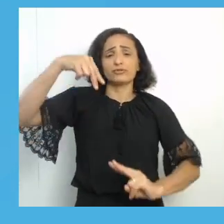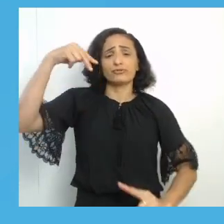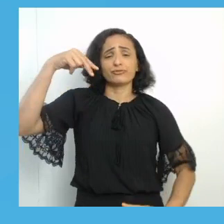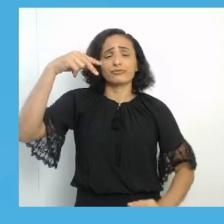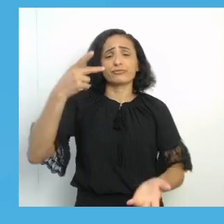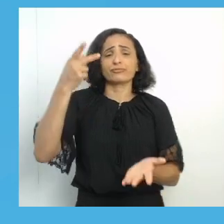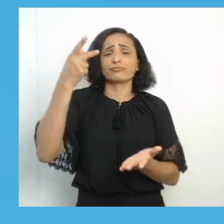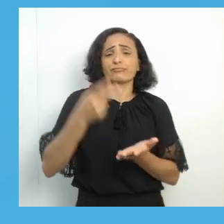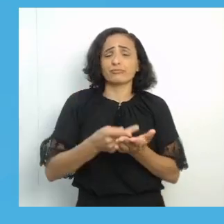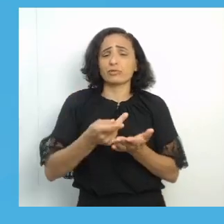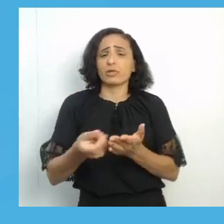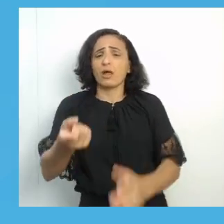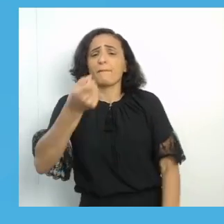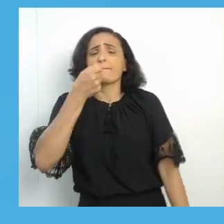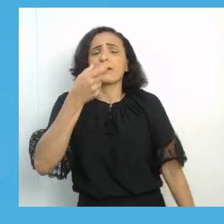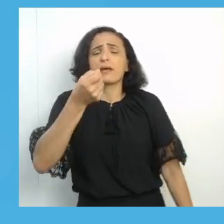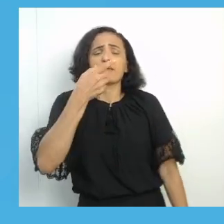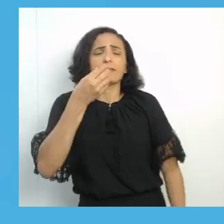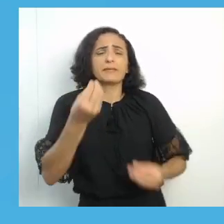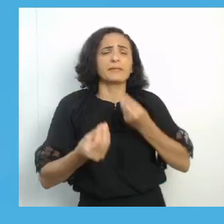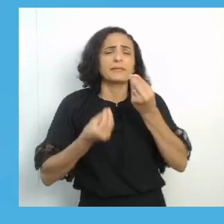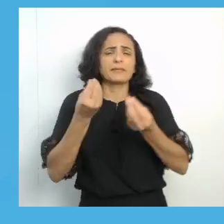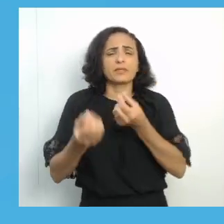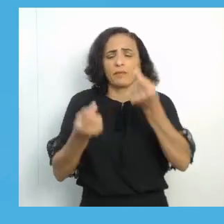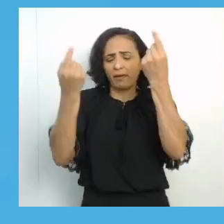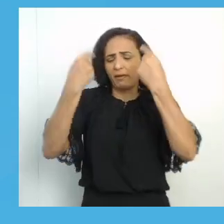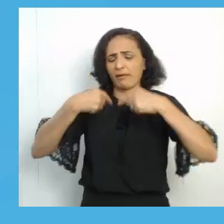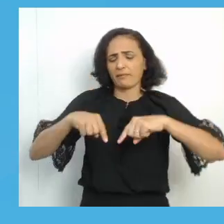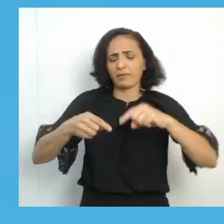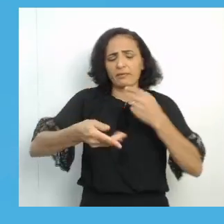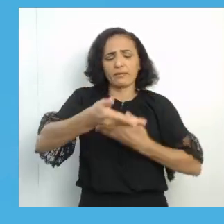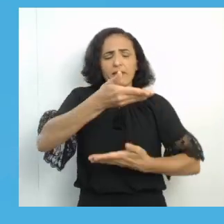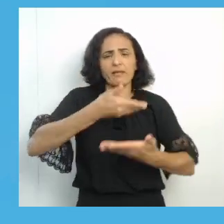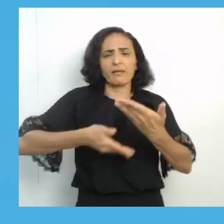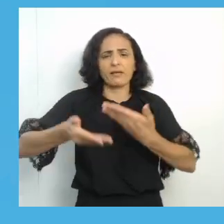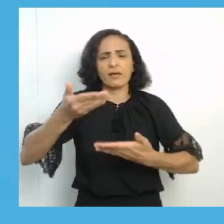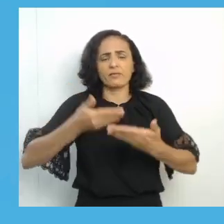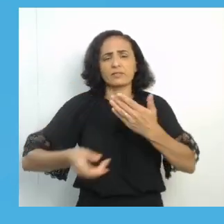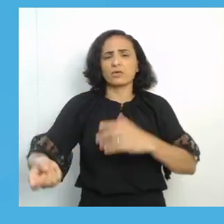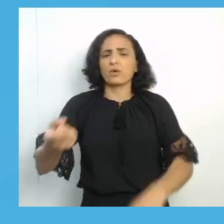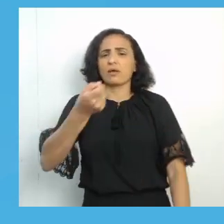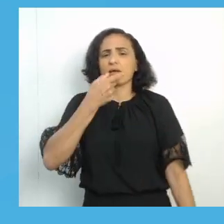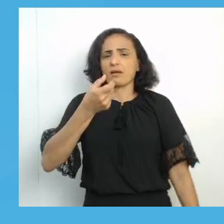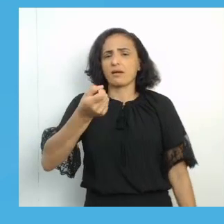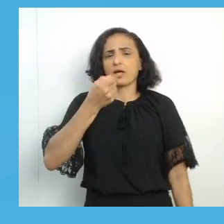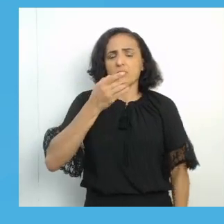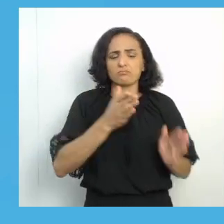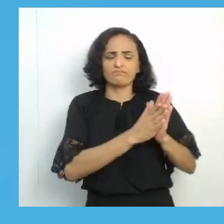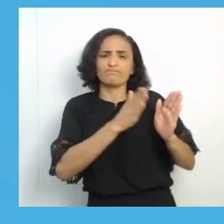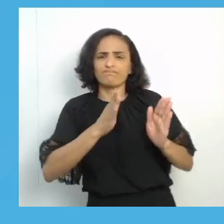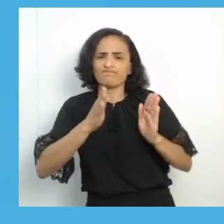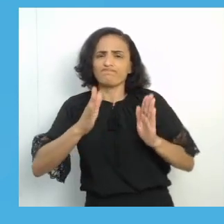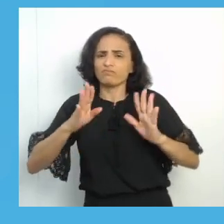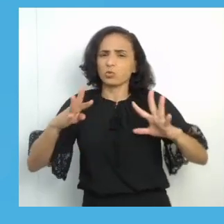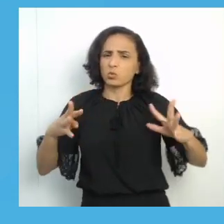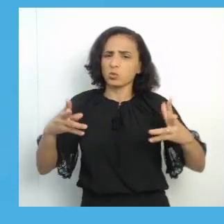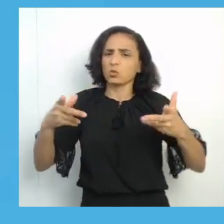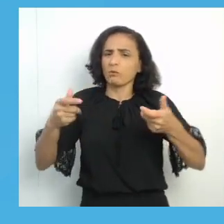vai metabolizar o seu corpo, né, em relação ao medicamento que vai responder a